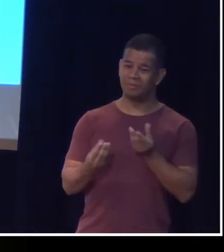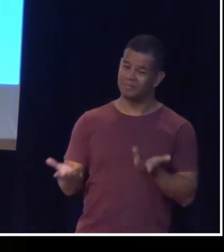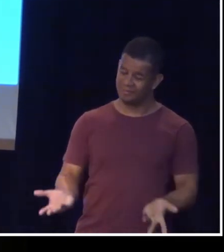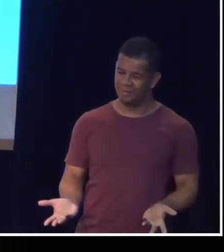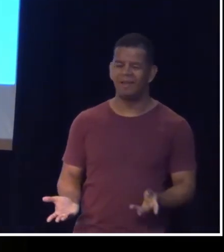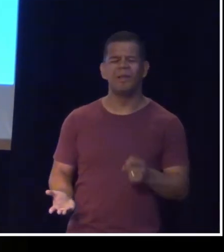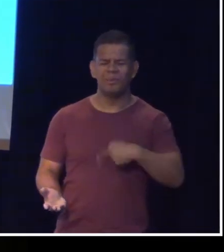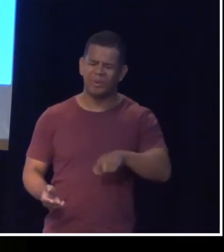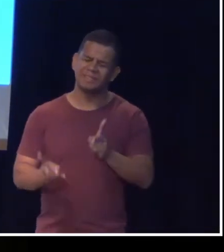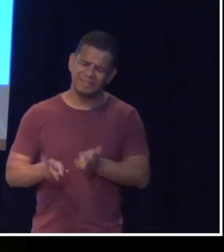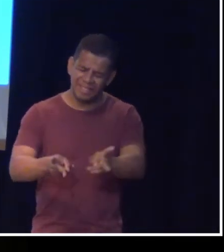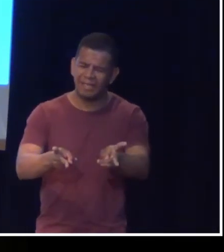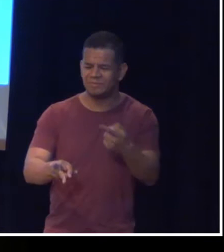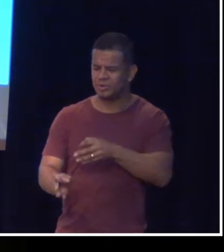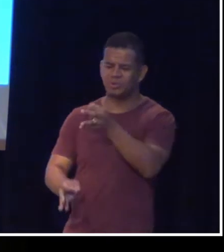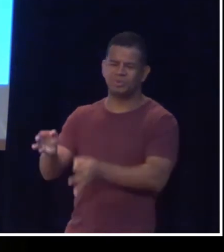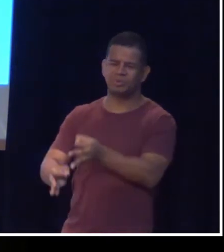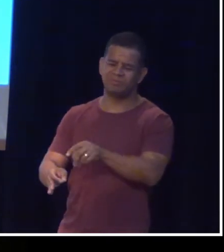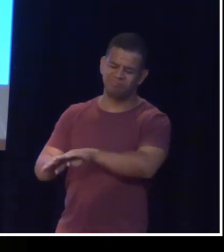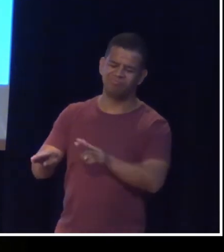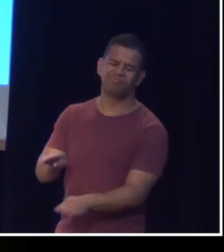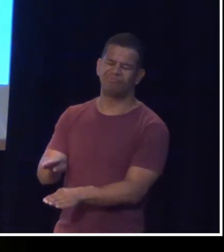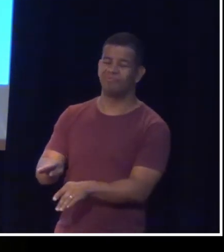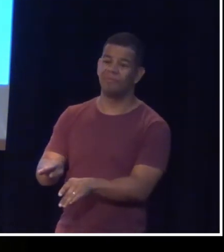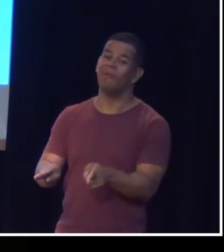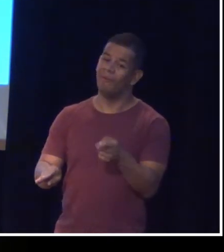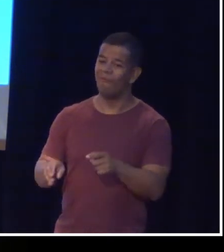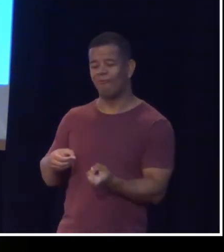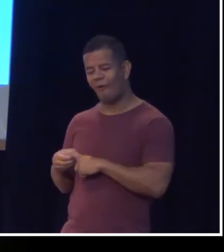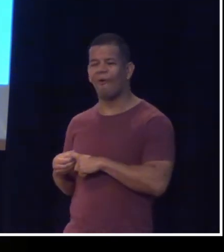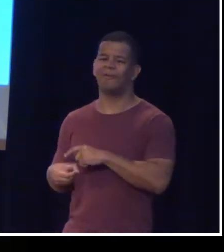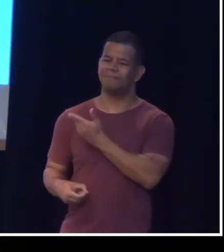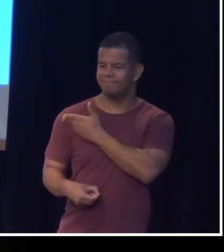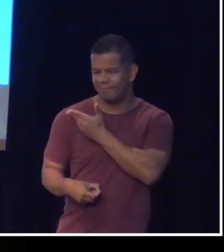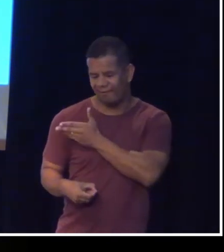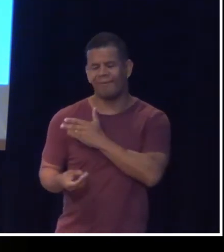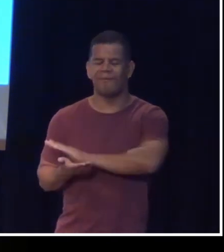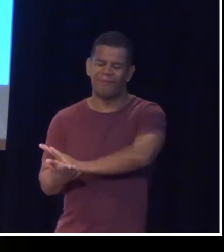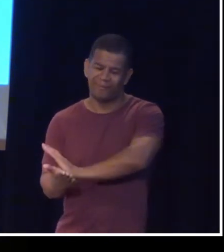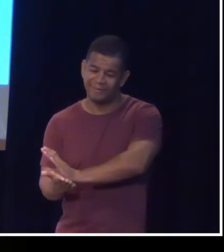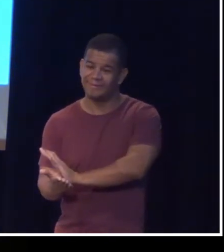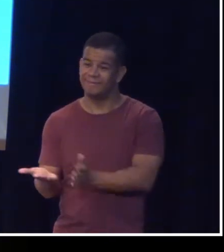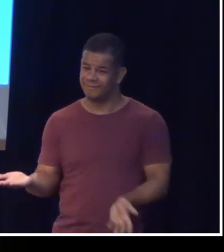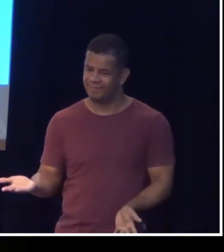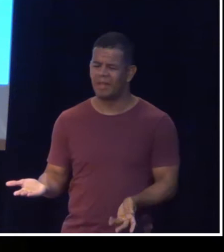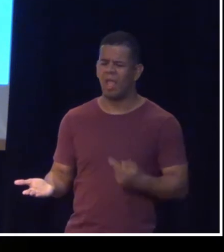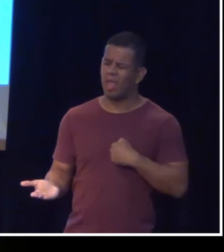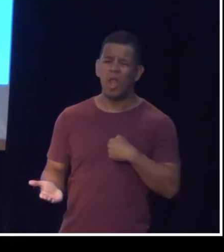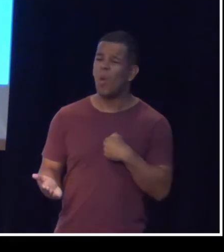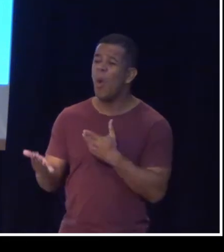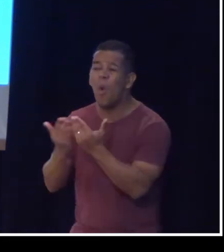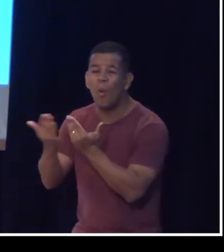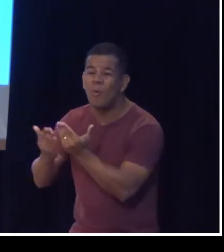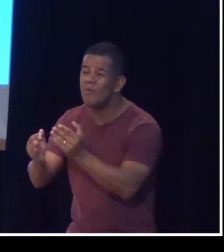juízo antecipado. Aí a gente volta para o preconceito, a gente volta para a discriminação. Eu digo que a pessoa já é incapaz até mesmo sem conversar com